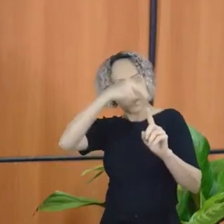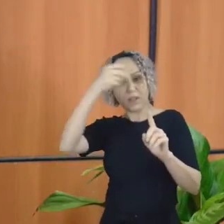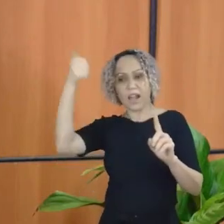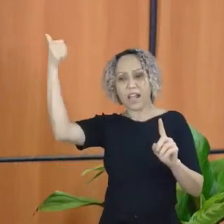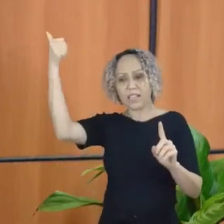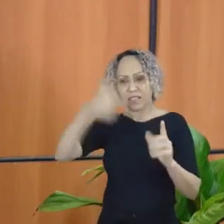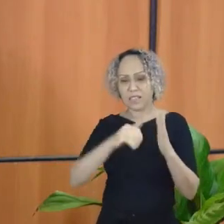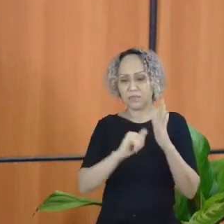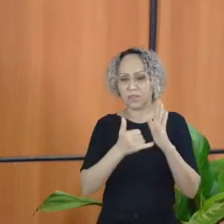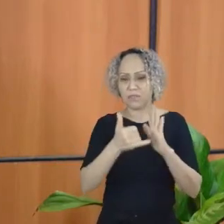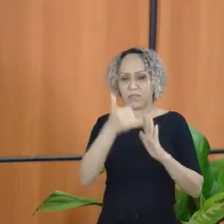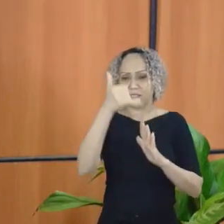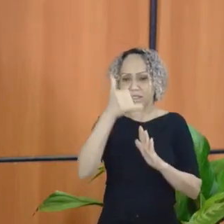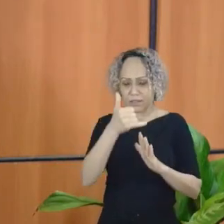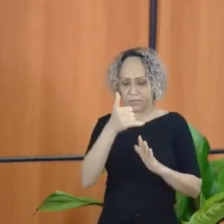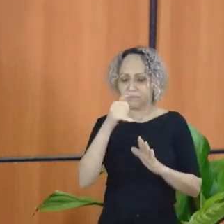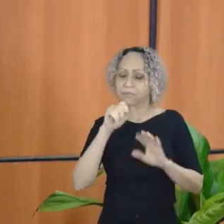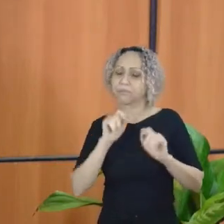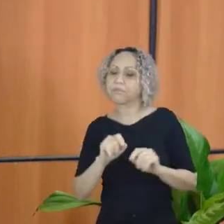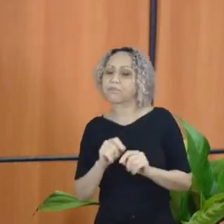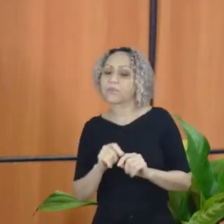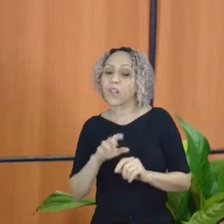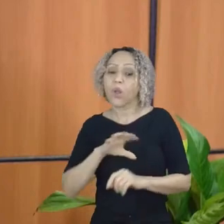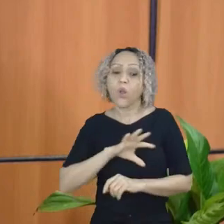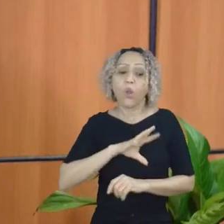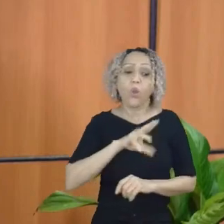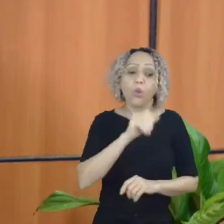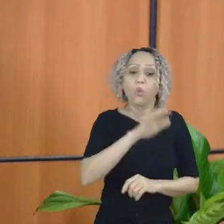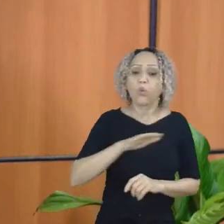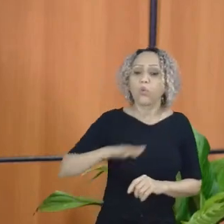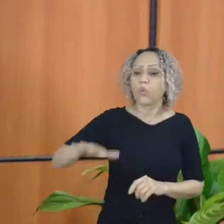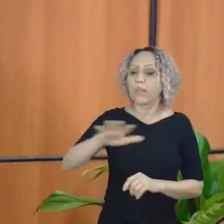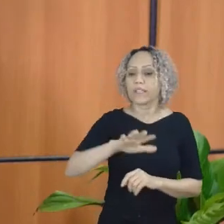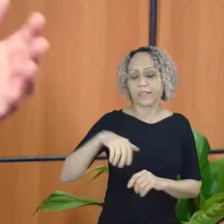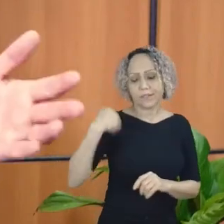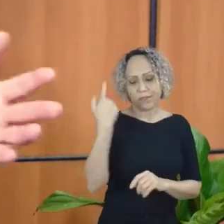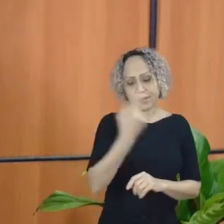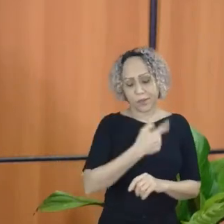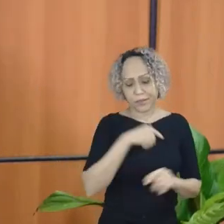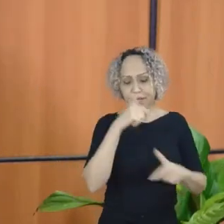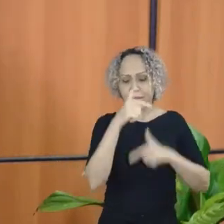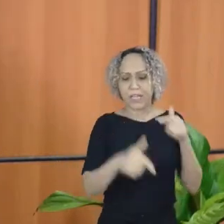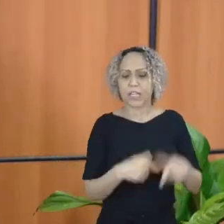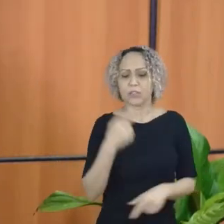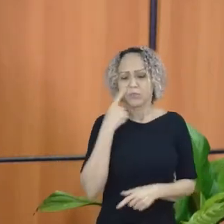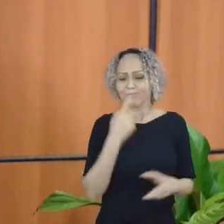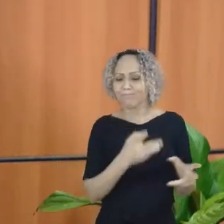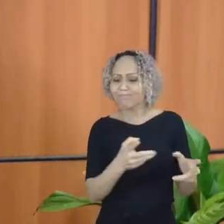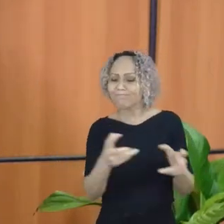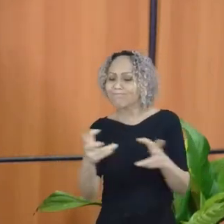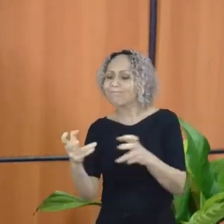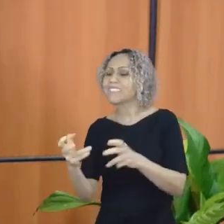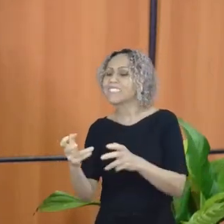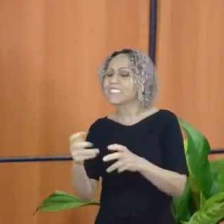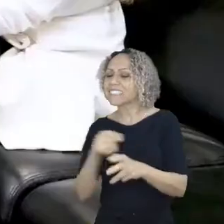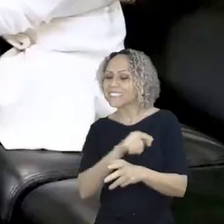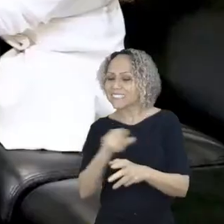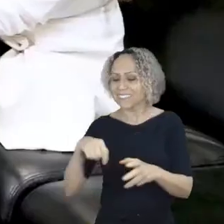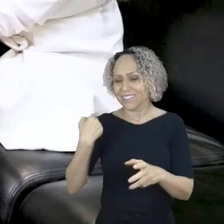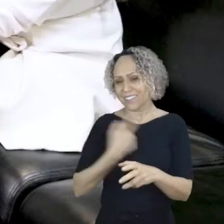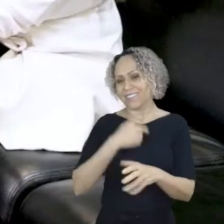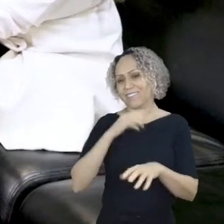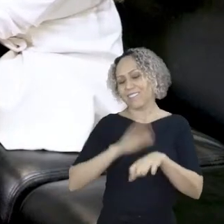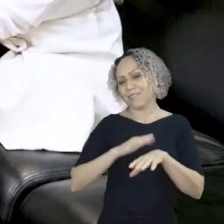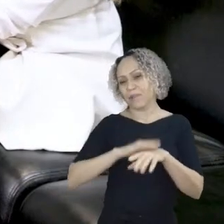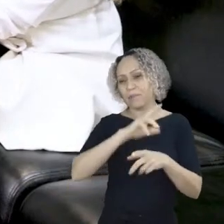classe trabalhadora olhar e falar, isso são nossas conquistas, é uma conquista de cada trabalhador, cada trabalhadora do país. E